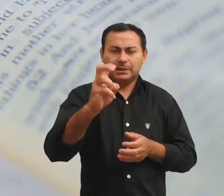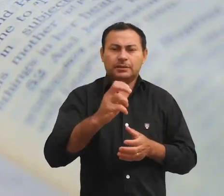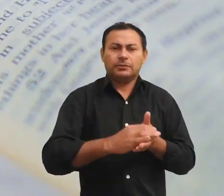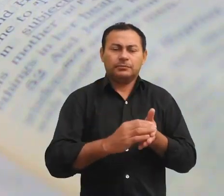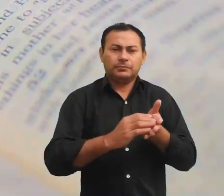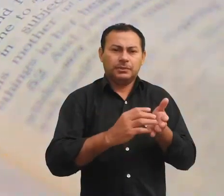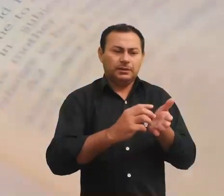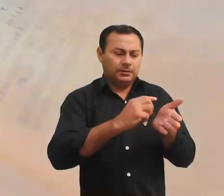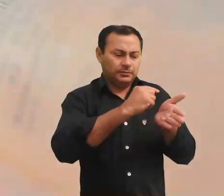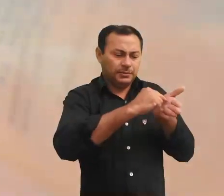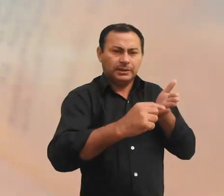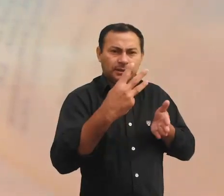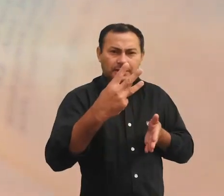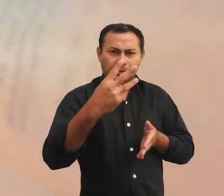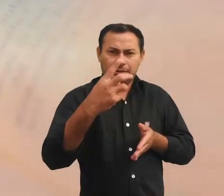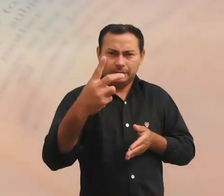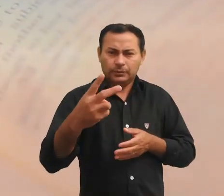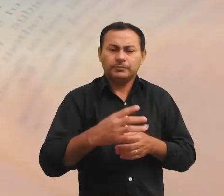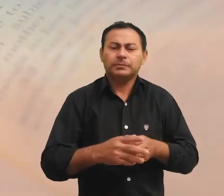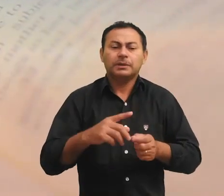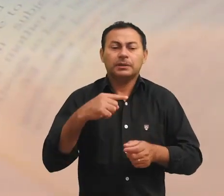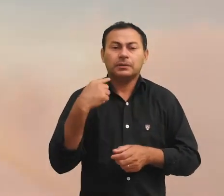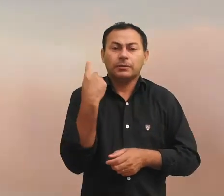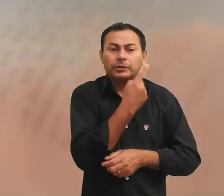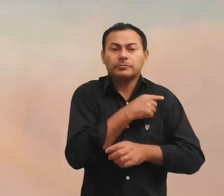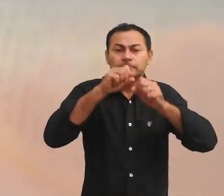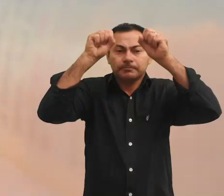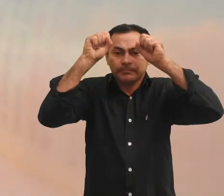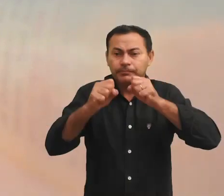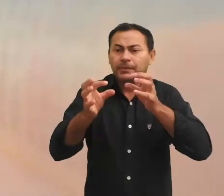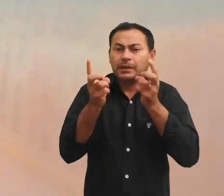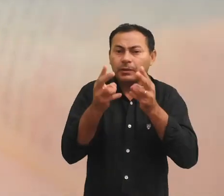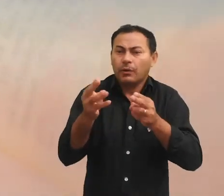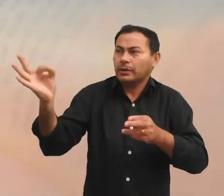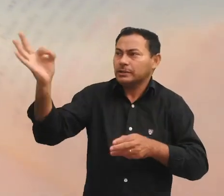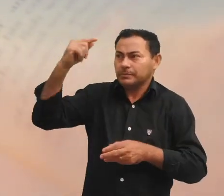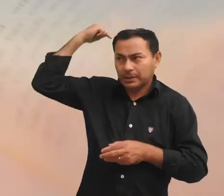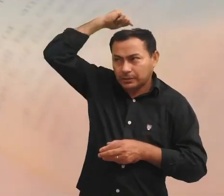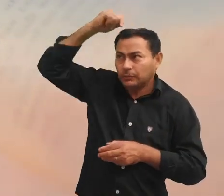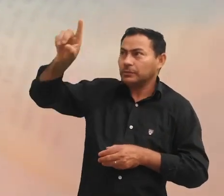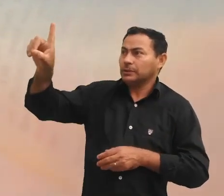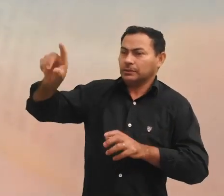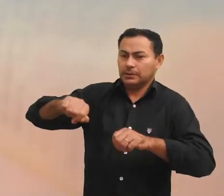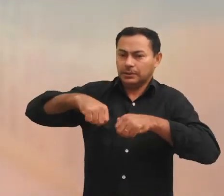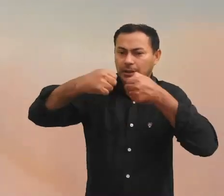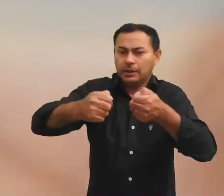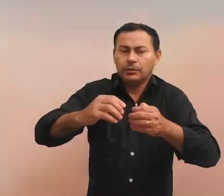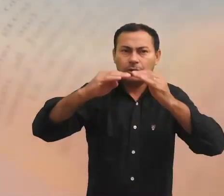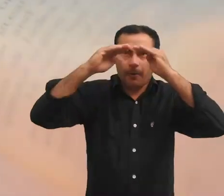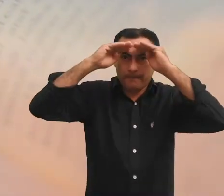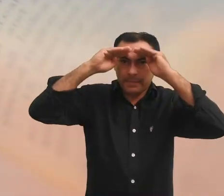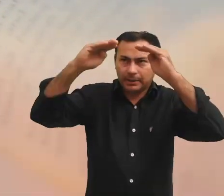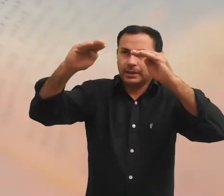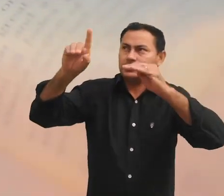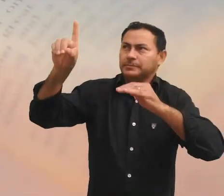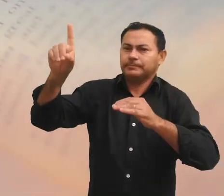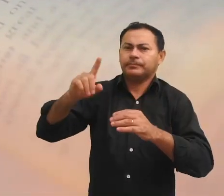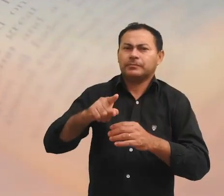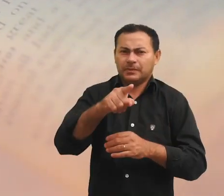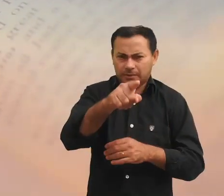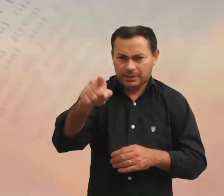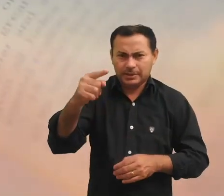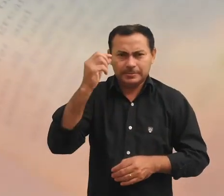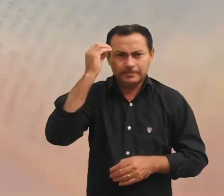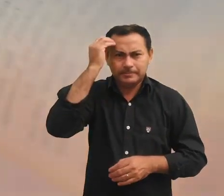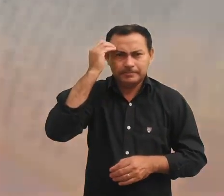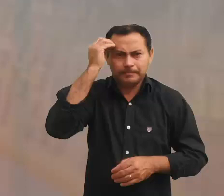5, versículo 32. Nós somos testemunhas dessas coisas, bem como o Espírito Santo que Deus concedeu aos que lhe